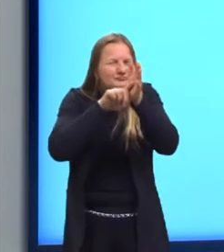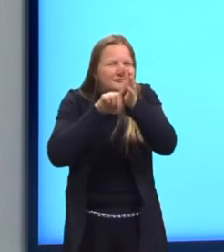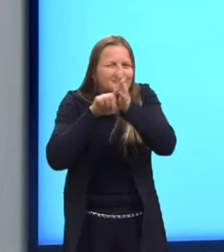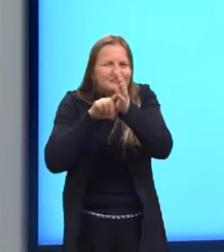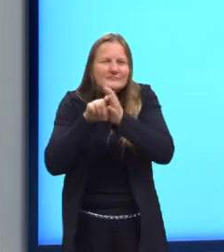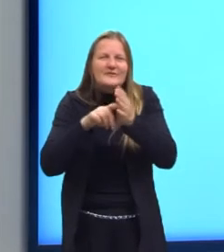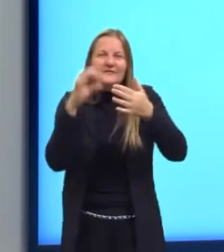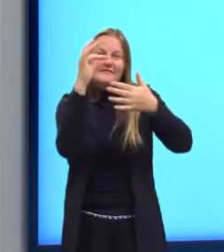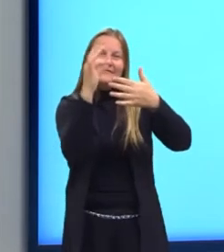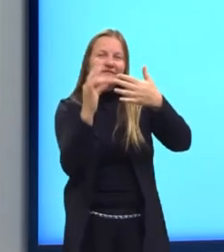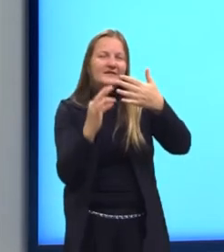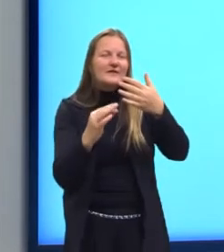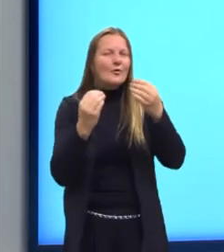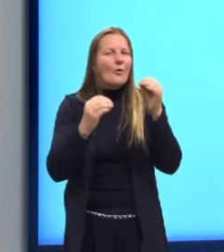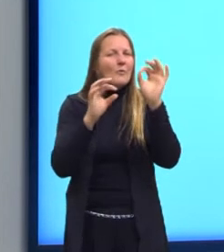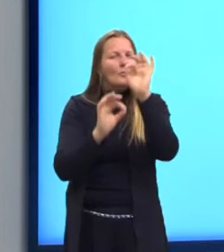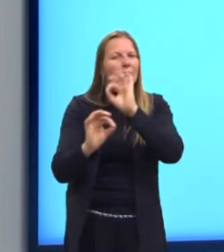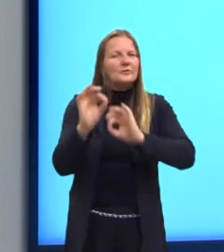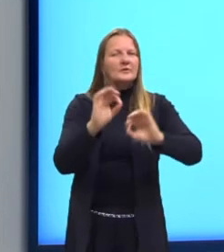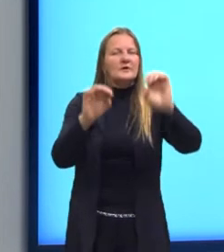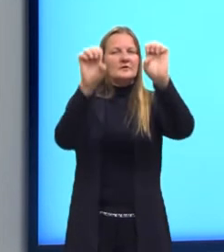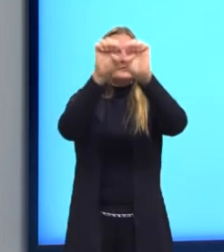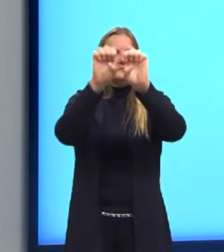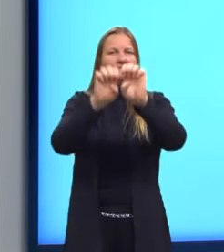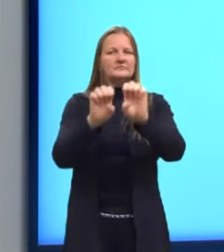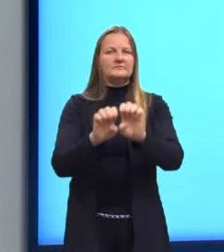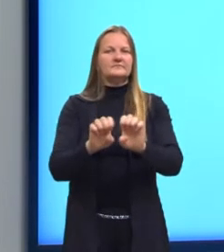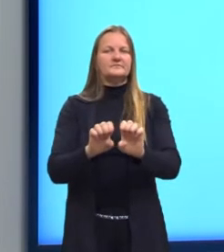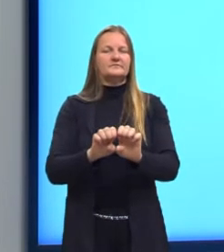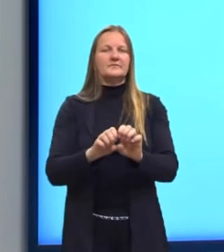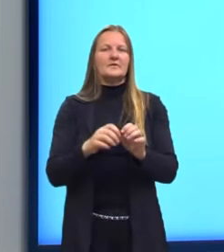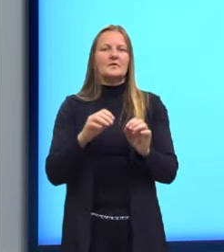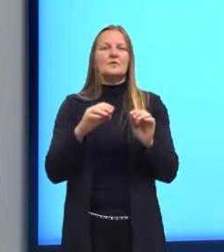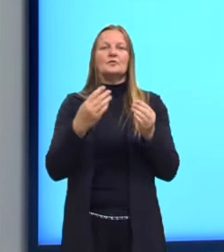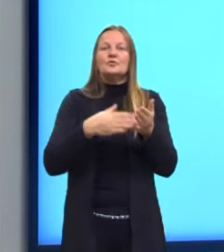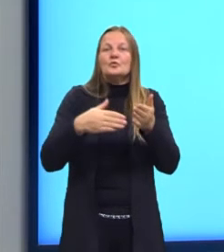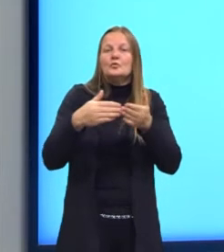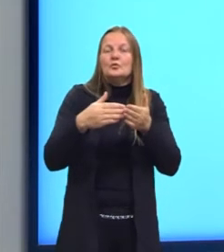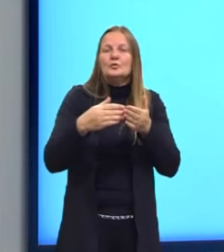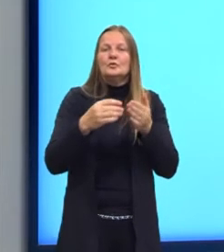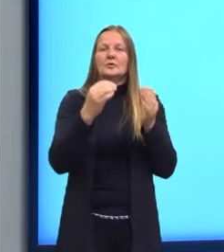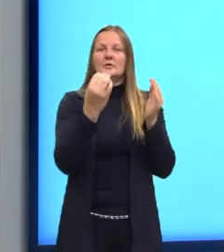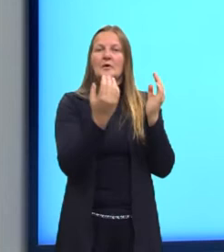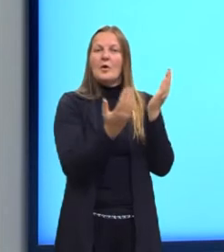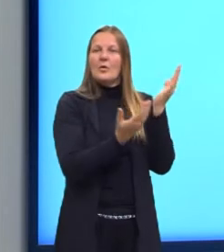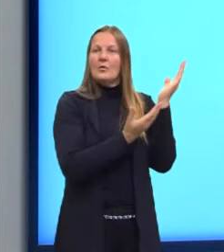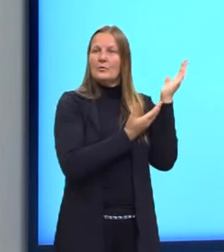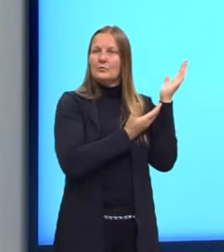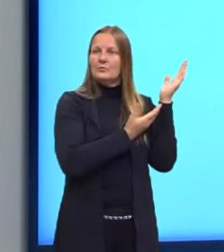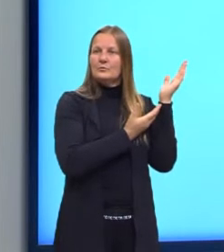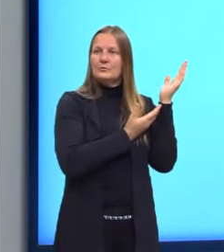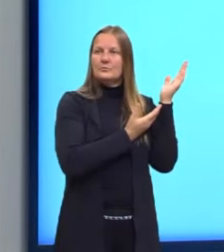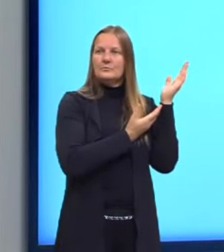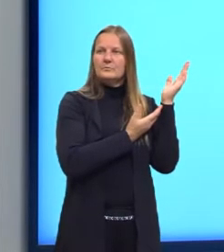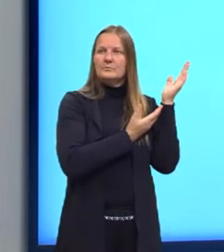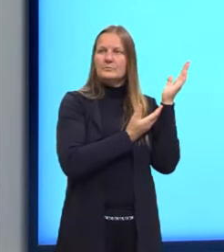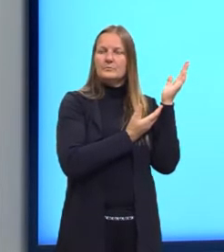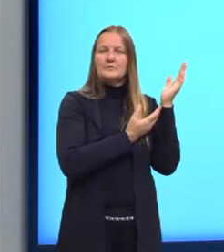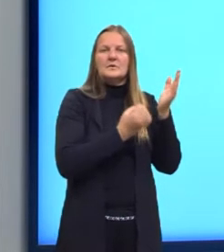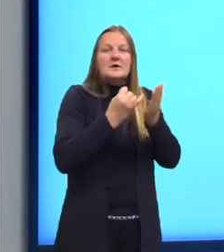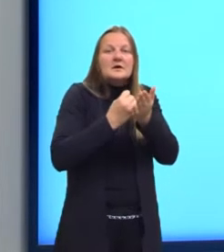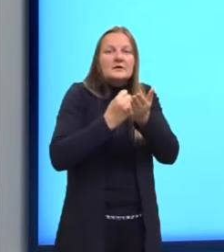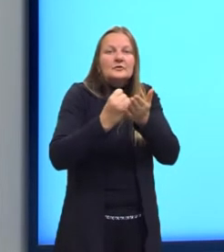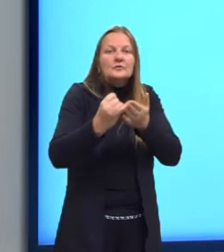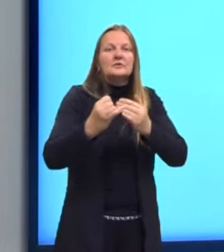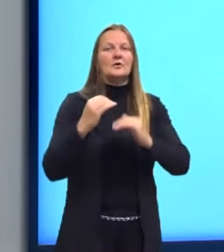como foi usado este esqueleto estrutura não é que diz respeito a introdução